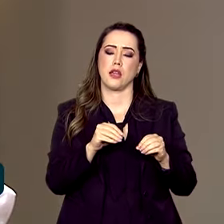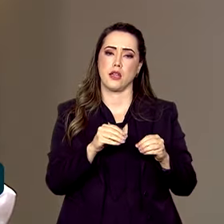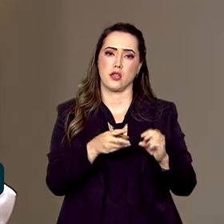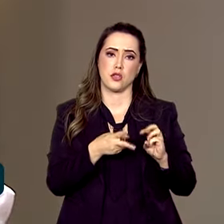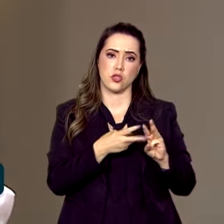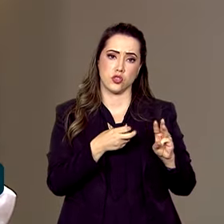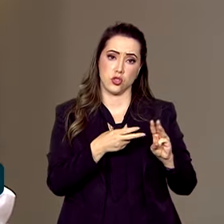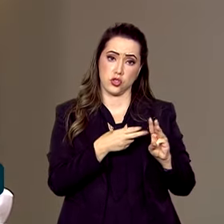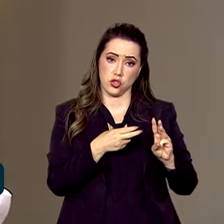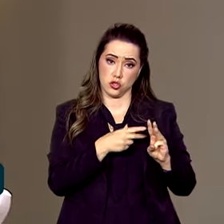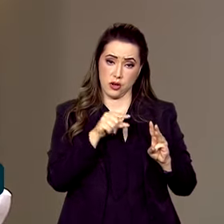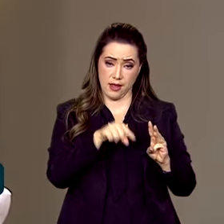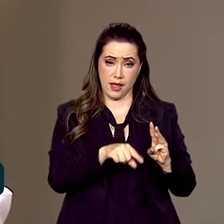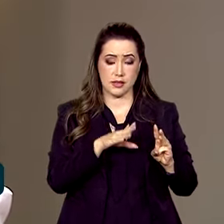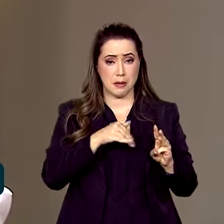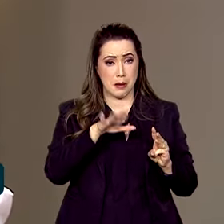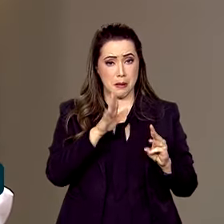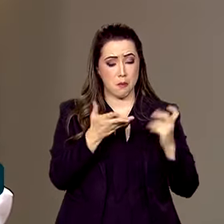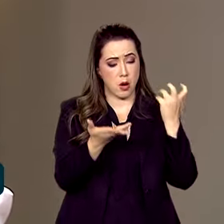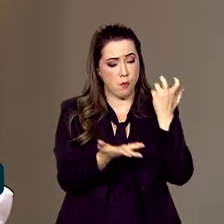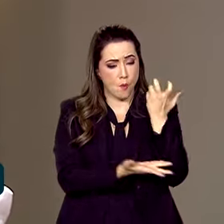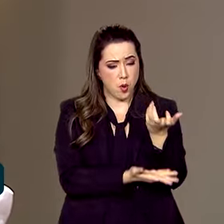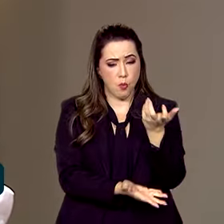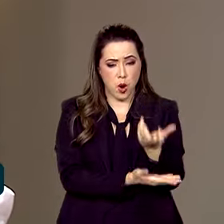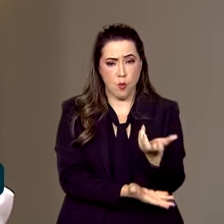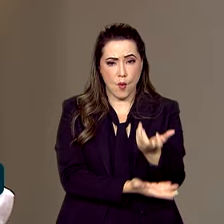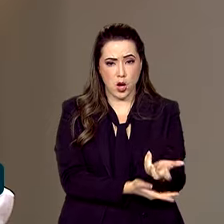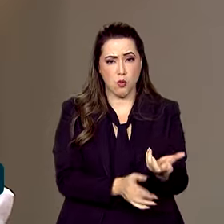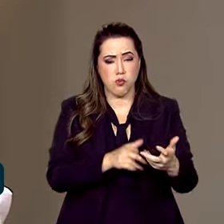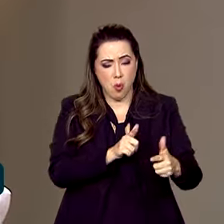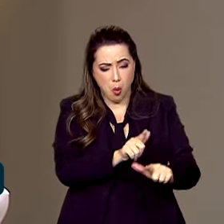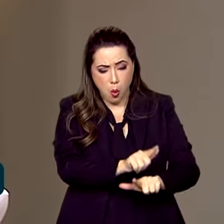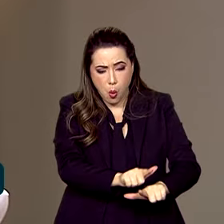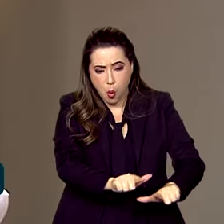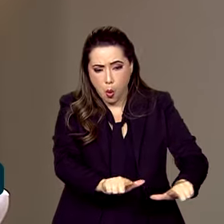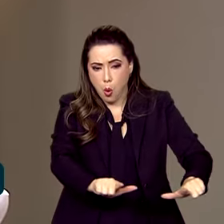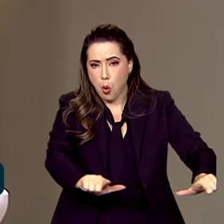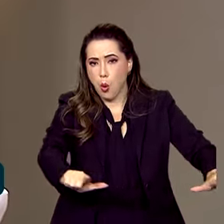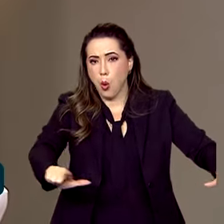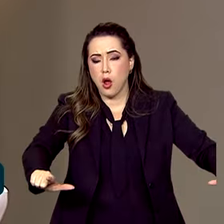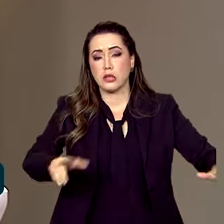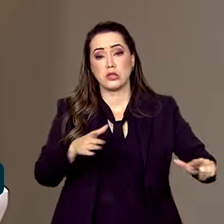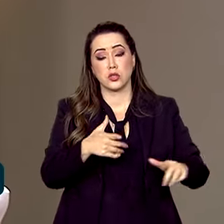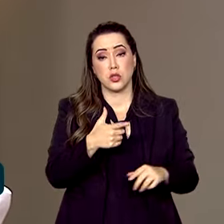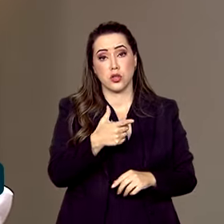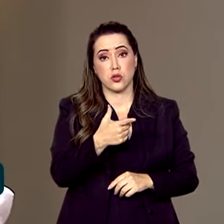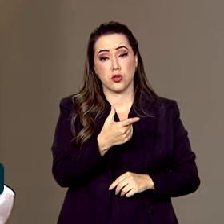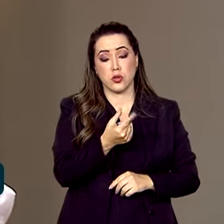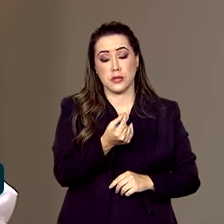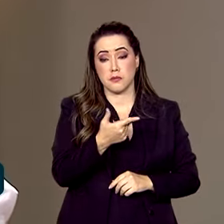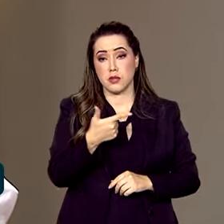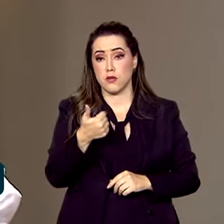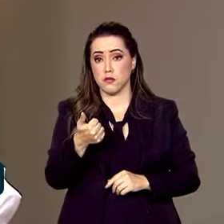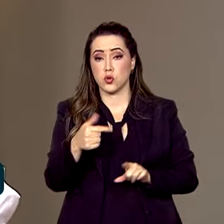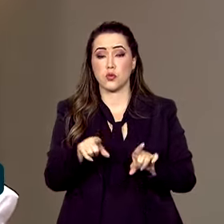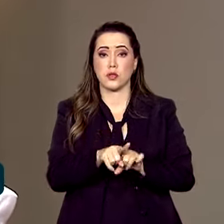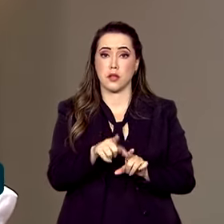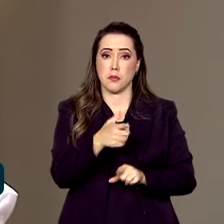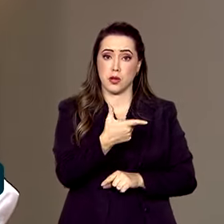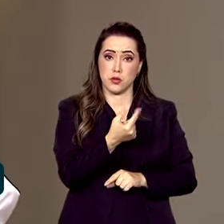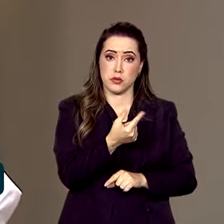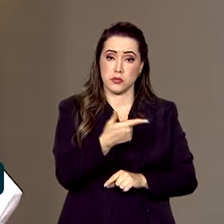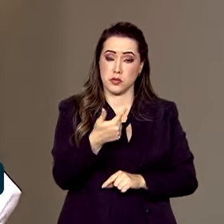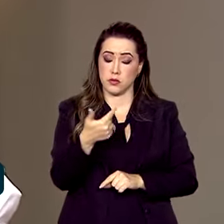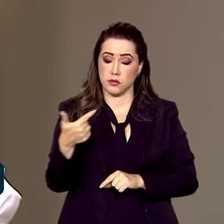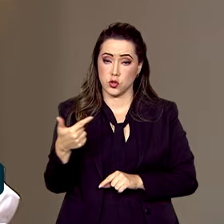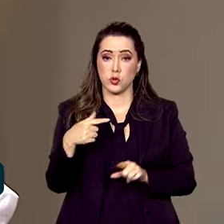terra indígena mais desmatada do Brasil em 2021 e 2022. O que significa que há um enorme trabalho,